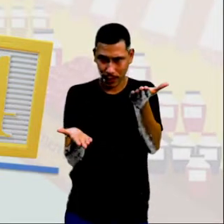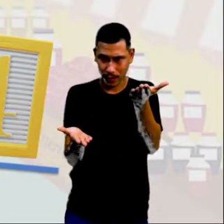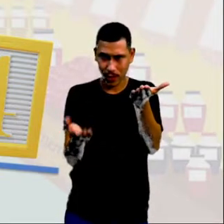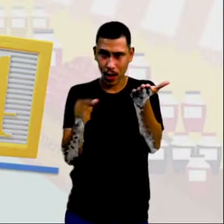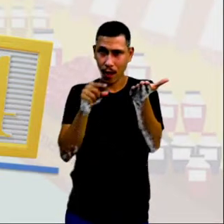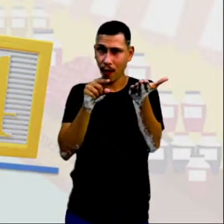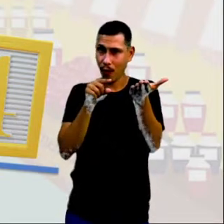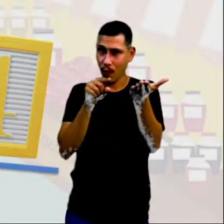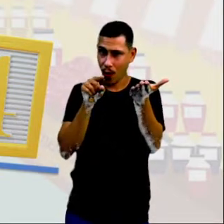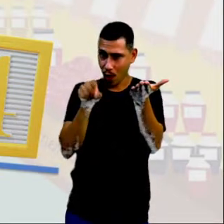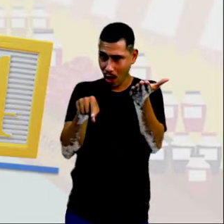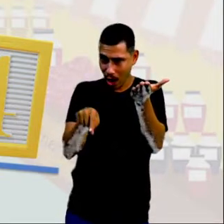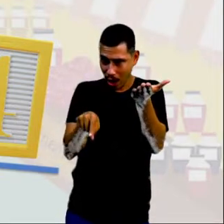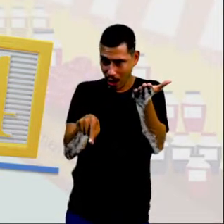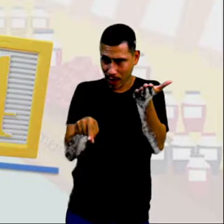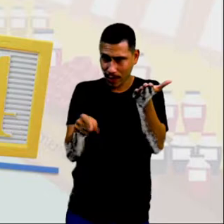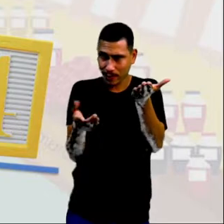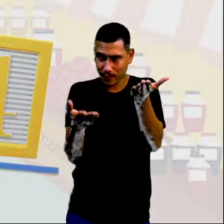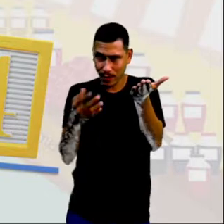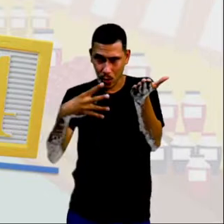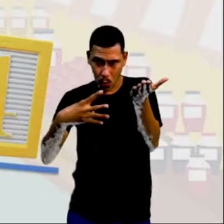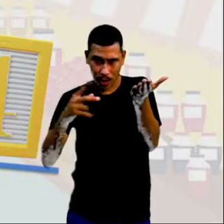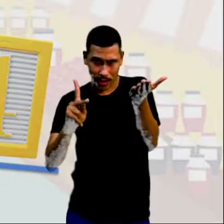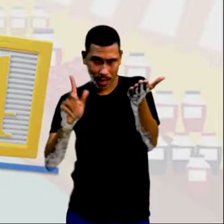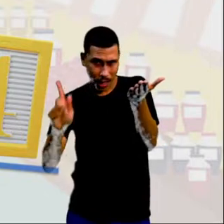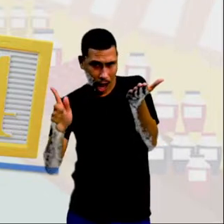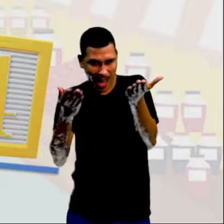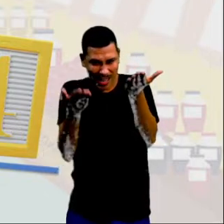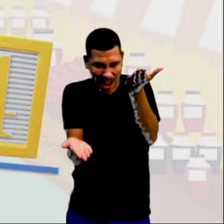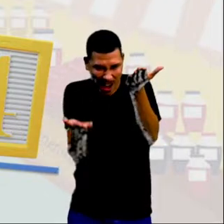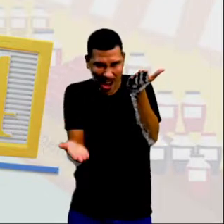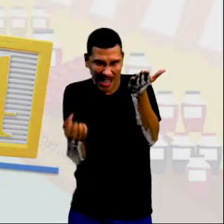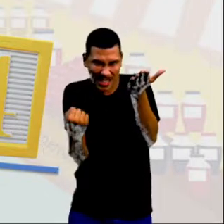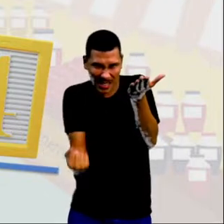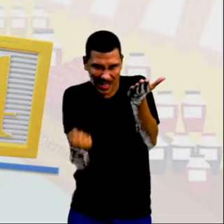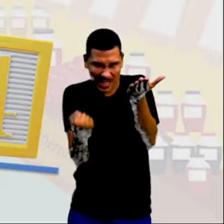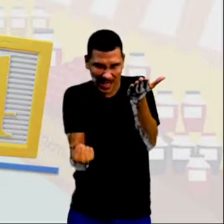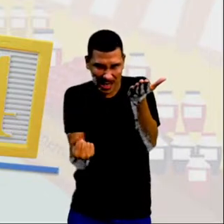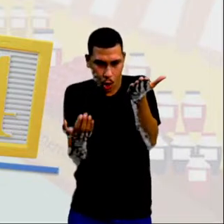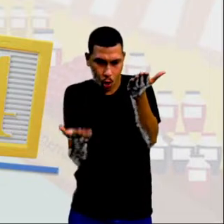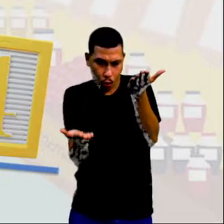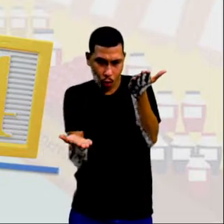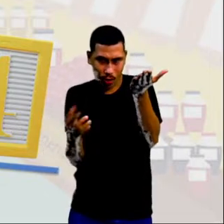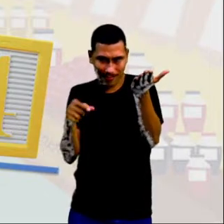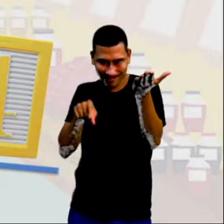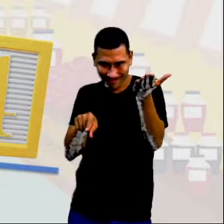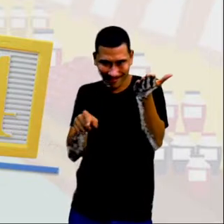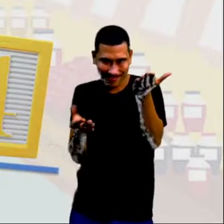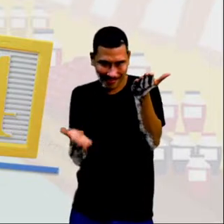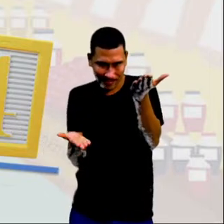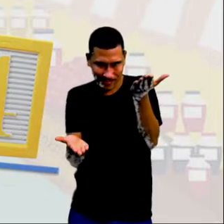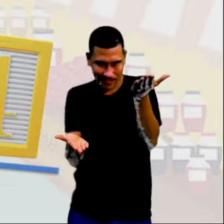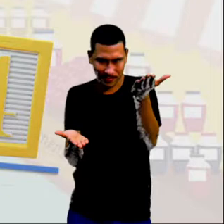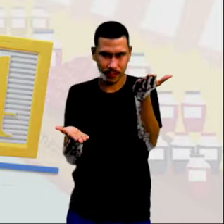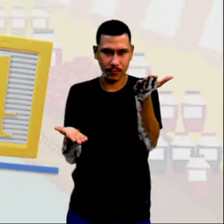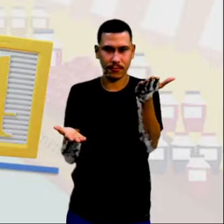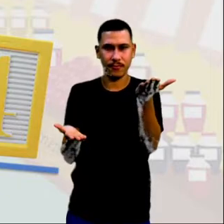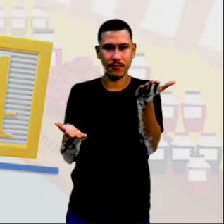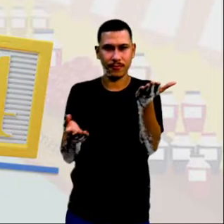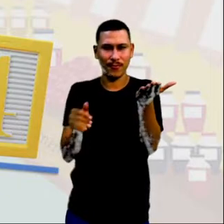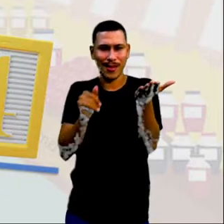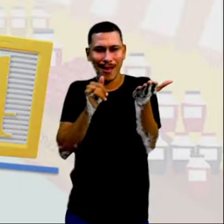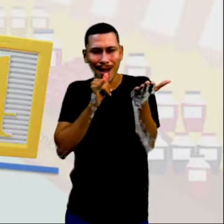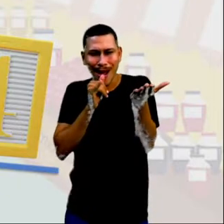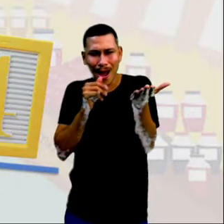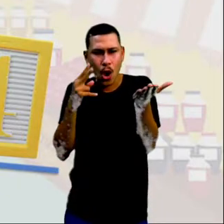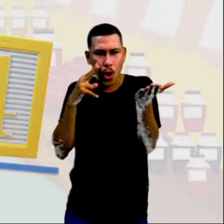cá ainda tem um pouco mais, por isso ó, ele fica mais inclinado aqui para baixo, tá certo? Ainda